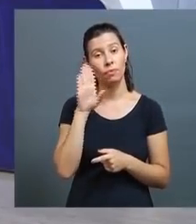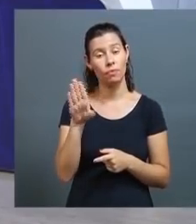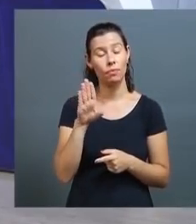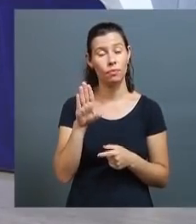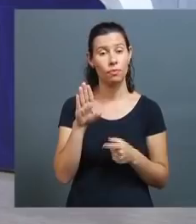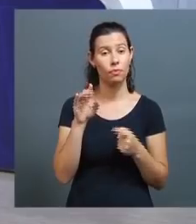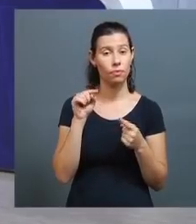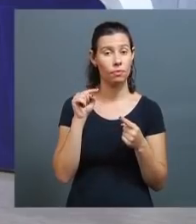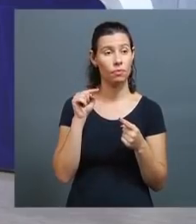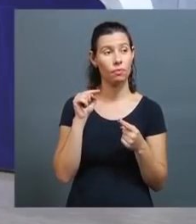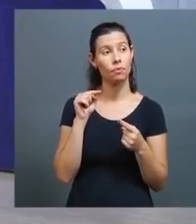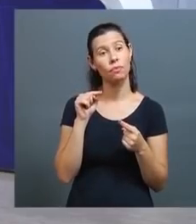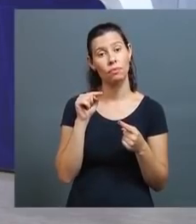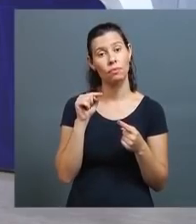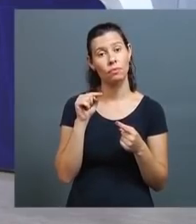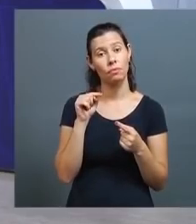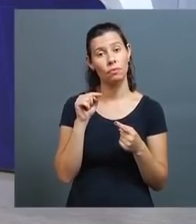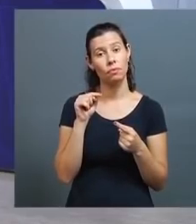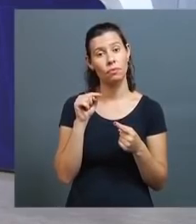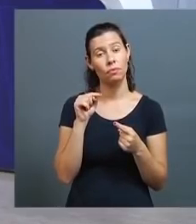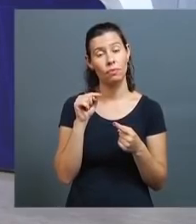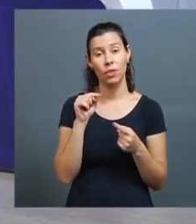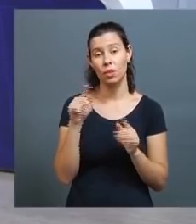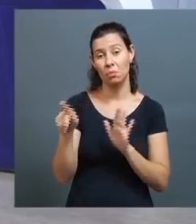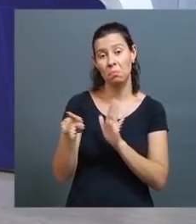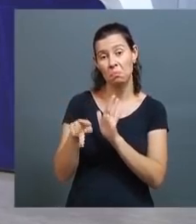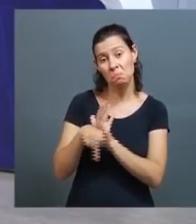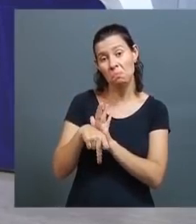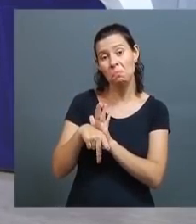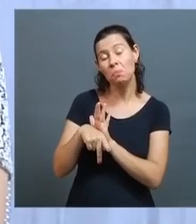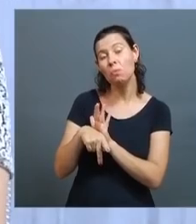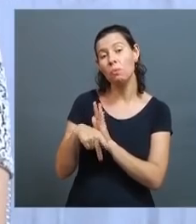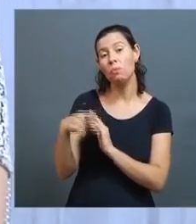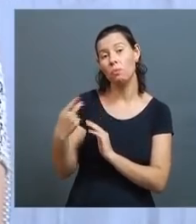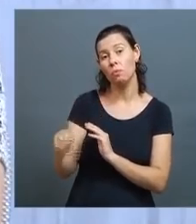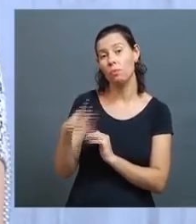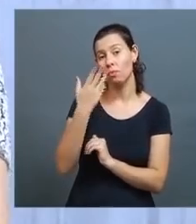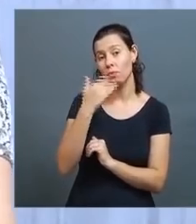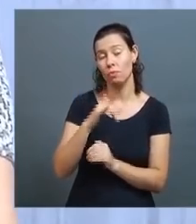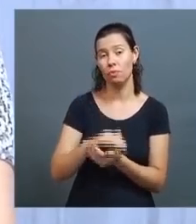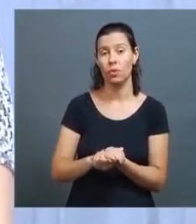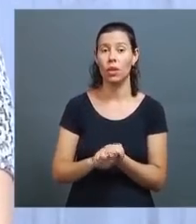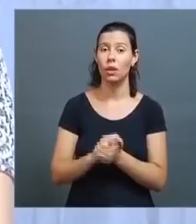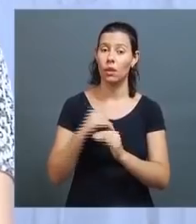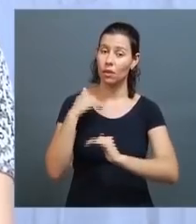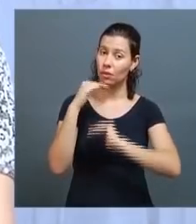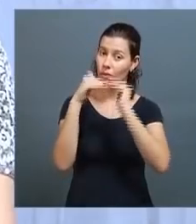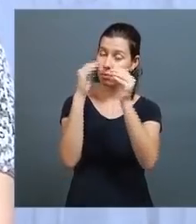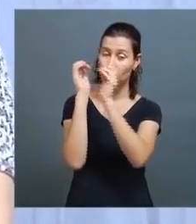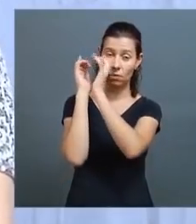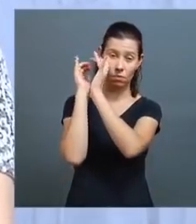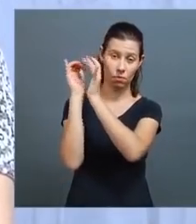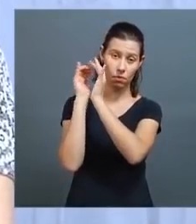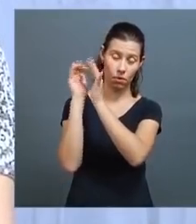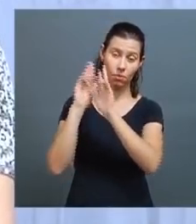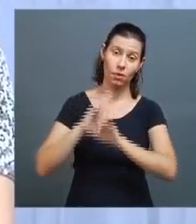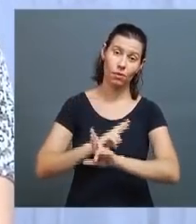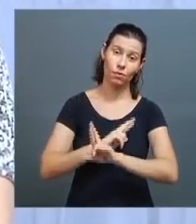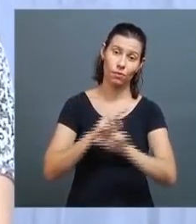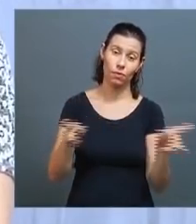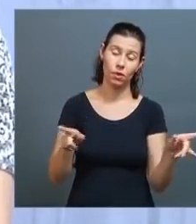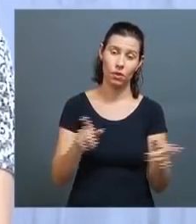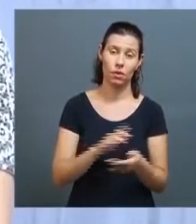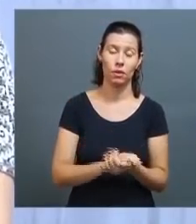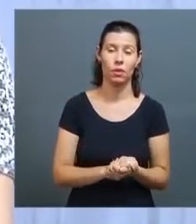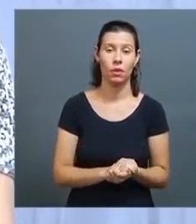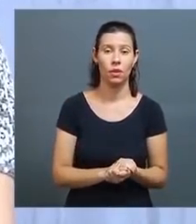aqueles fatores que são muito intrínsecos à criança, que estão relacionados a um desenvolvimento cerebral diferente, que seriam